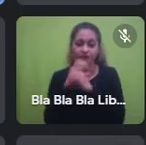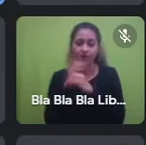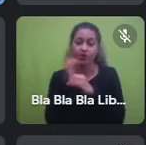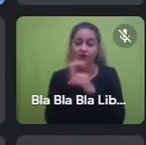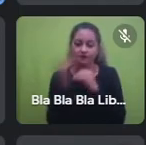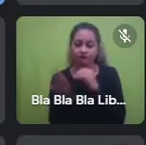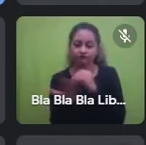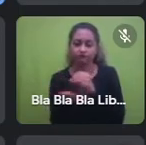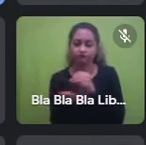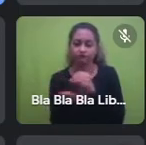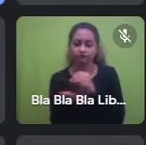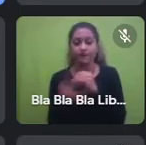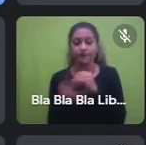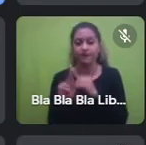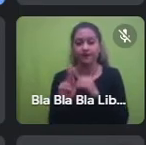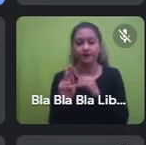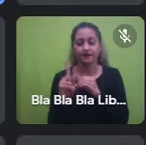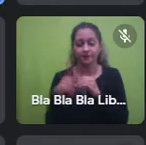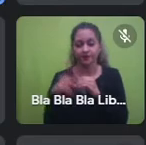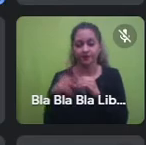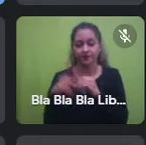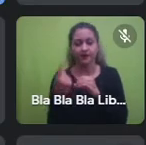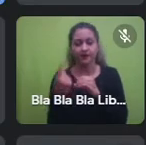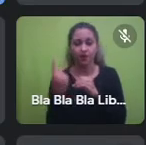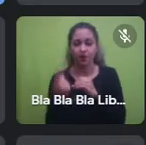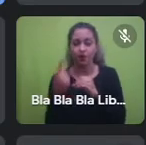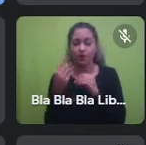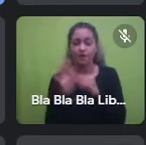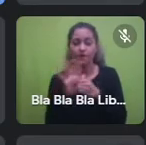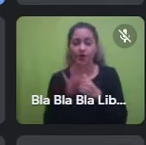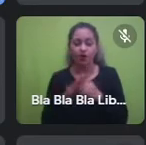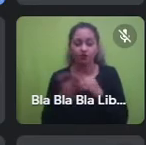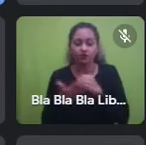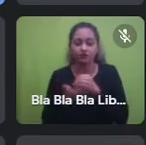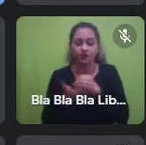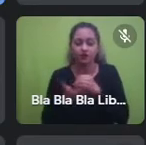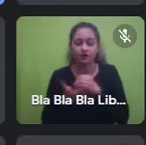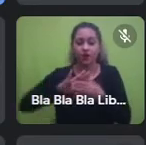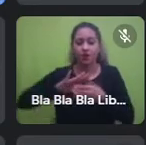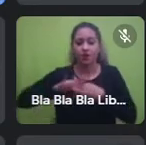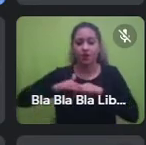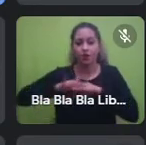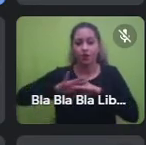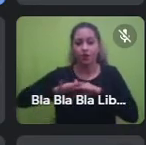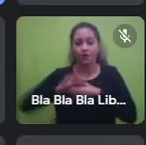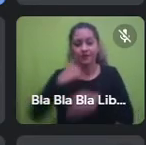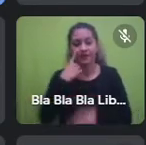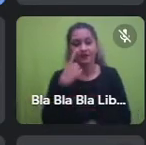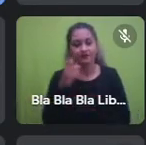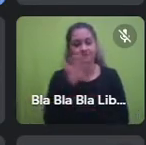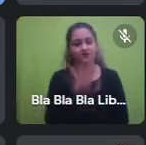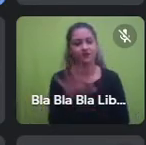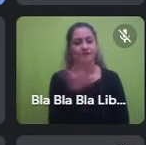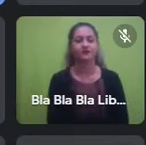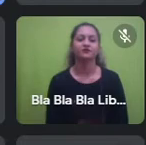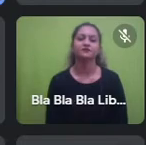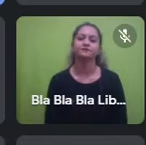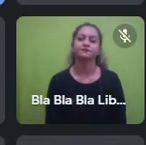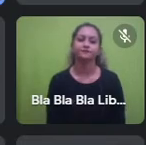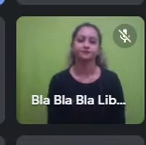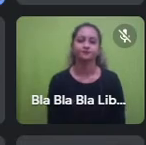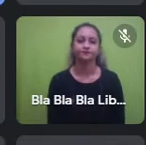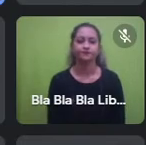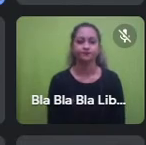o pH1 e ele mostra um alto relevo, fica bem interessante essa imagem. Próximo.